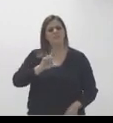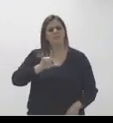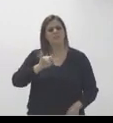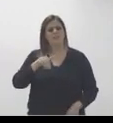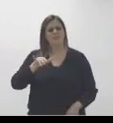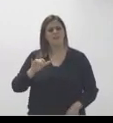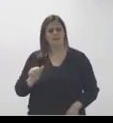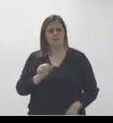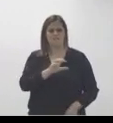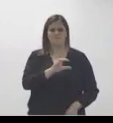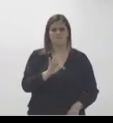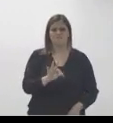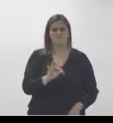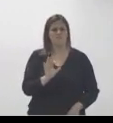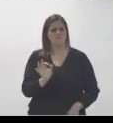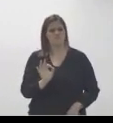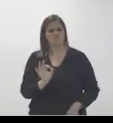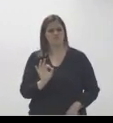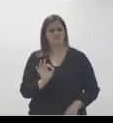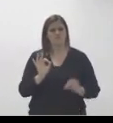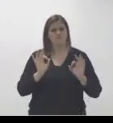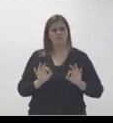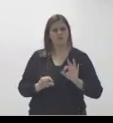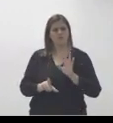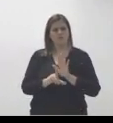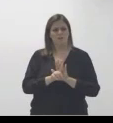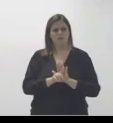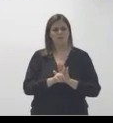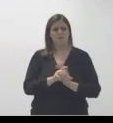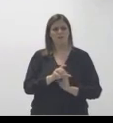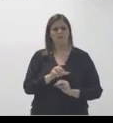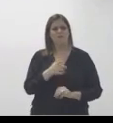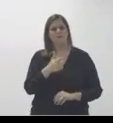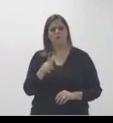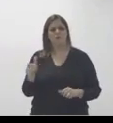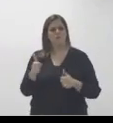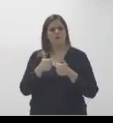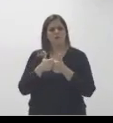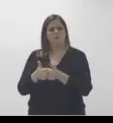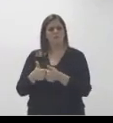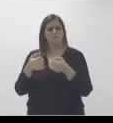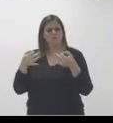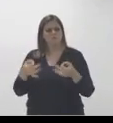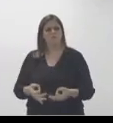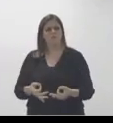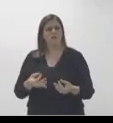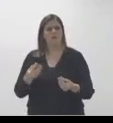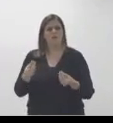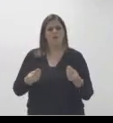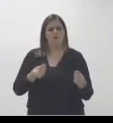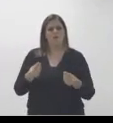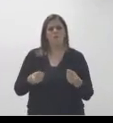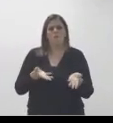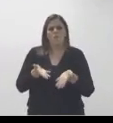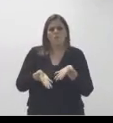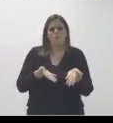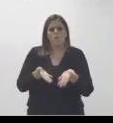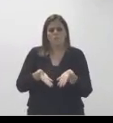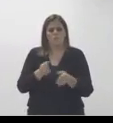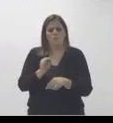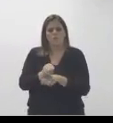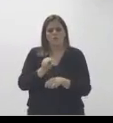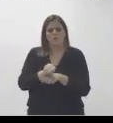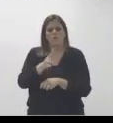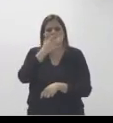o respeito à subjetividade onde os hábitos serão cuidados e de que forma uma pergunta que a gente pode